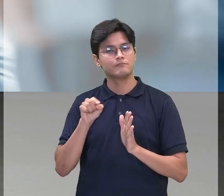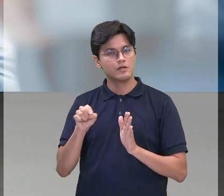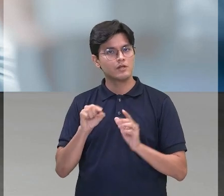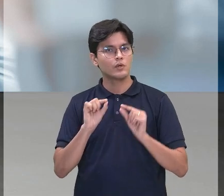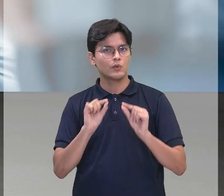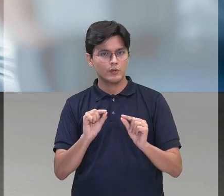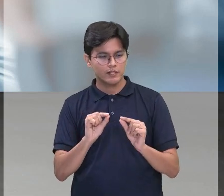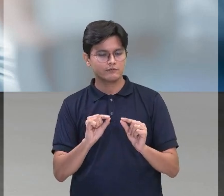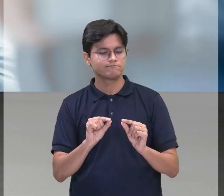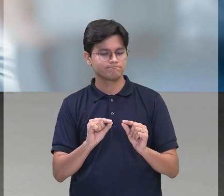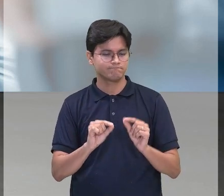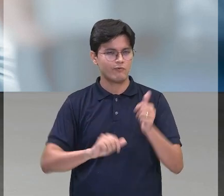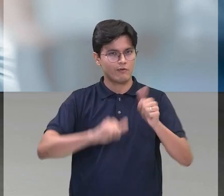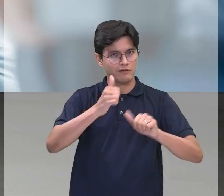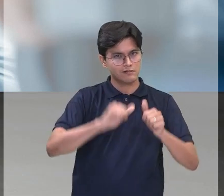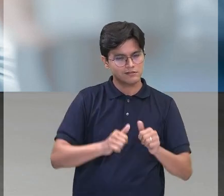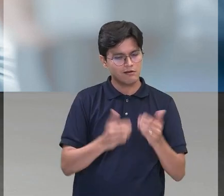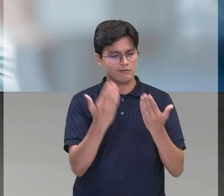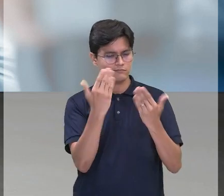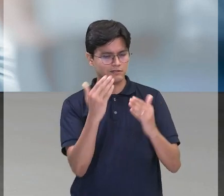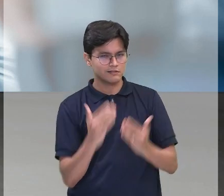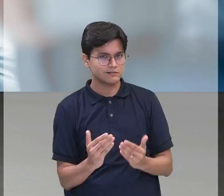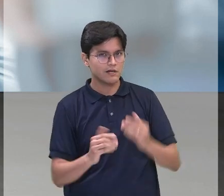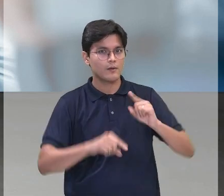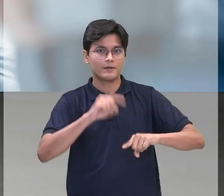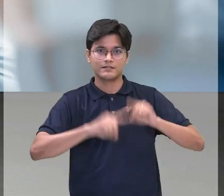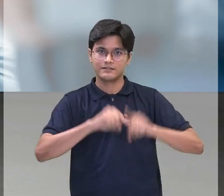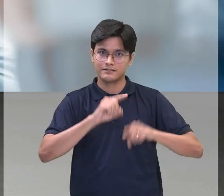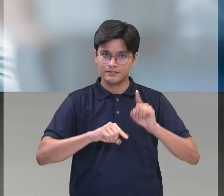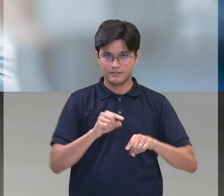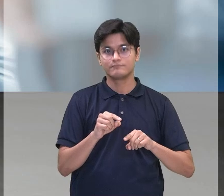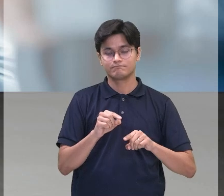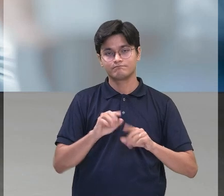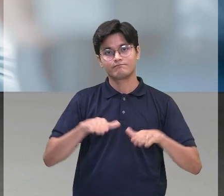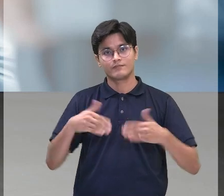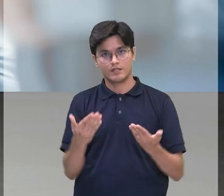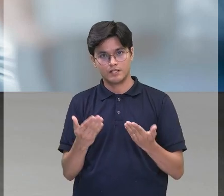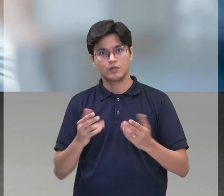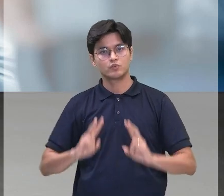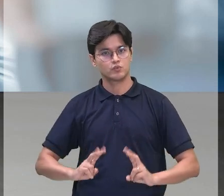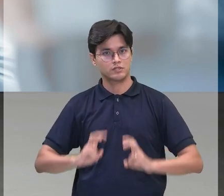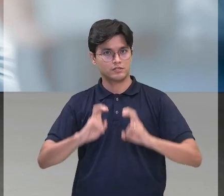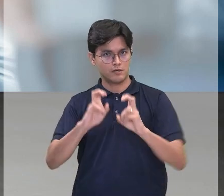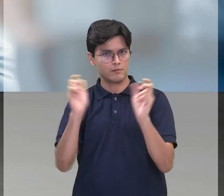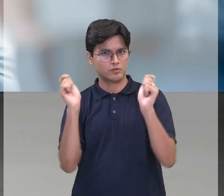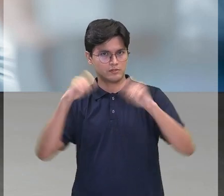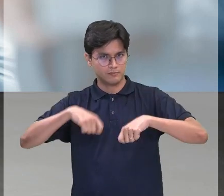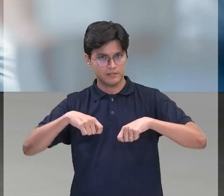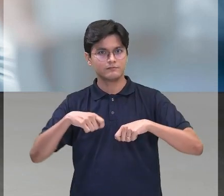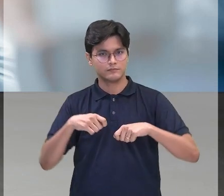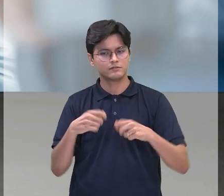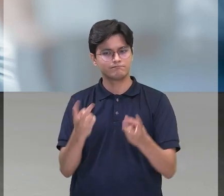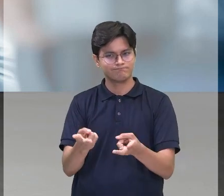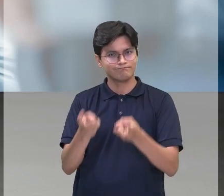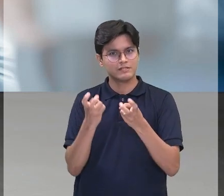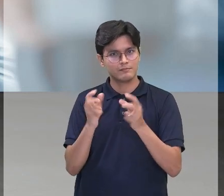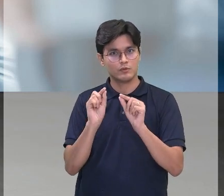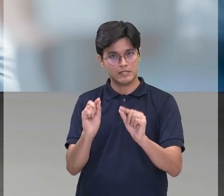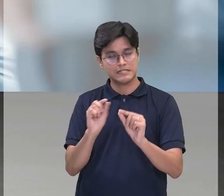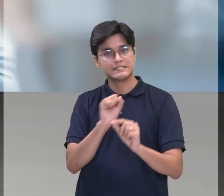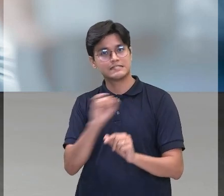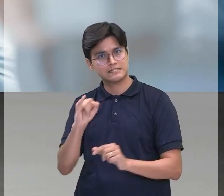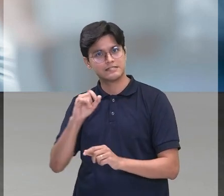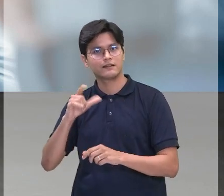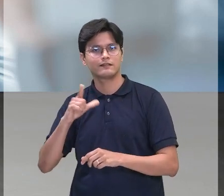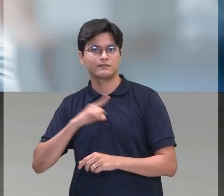vai analisar aquele material. E aí, através do preventivo, é possível observar se a mulher pode ter ou não alguma doença. Tá?